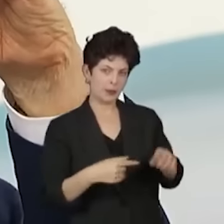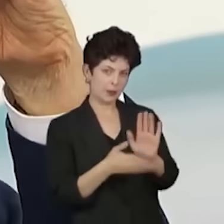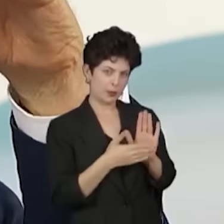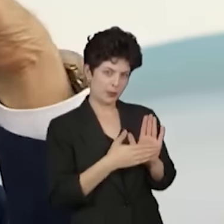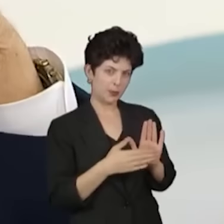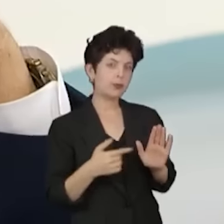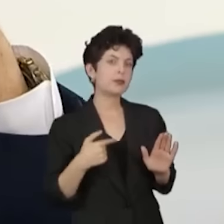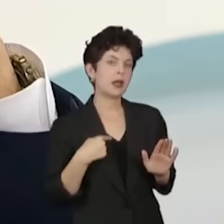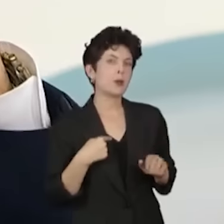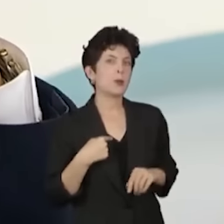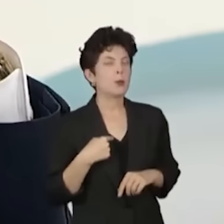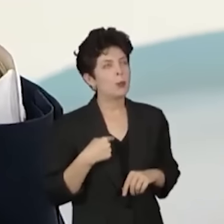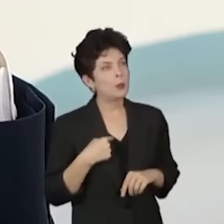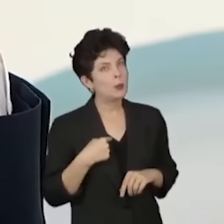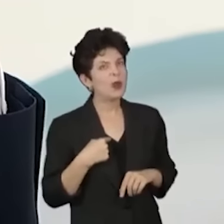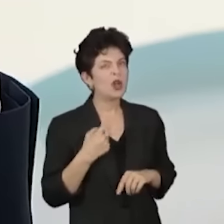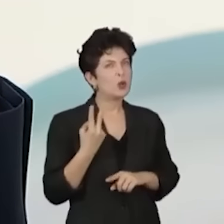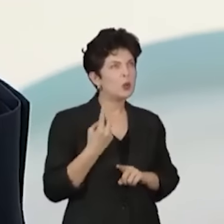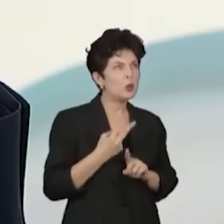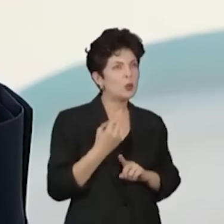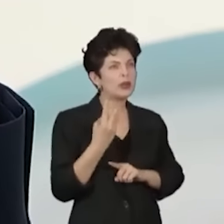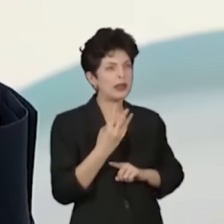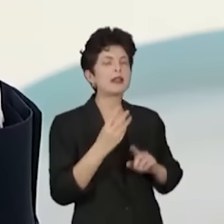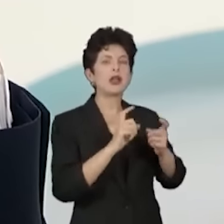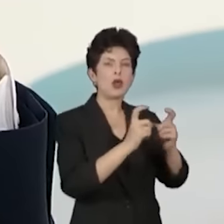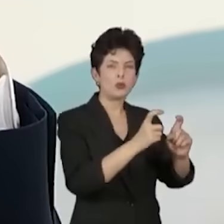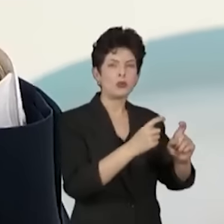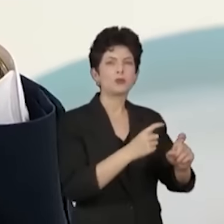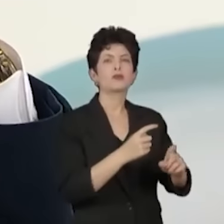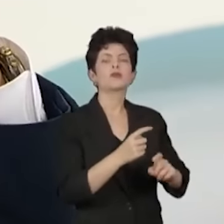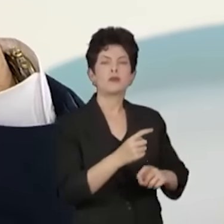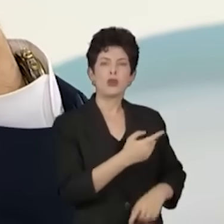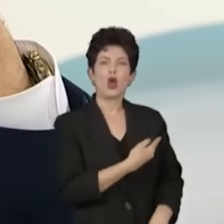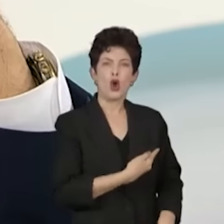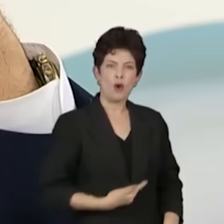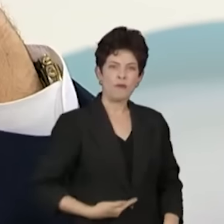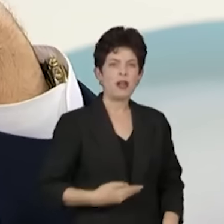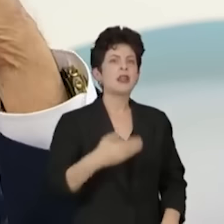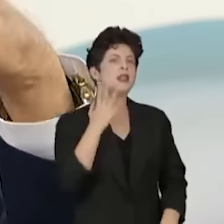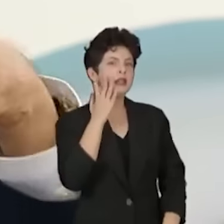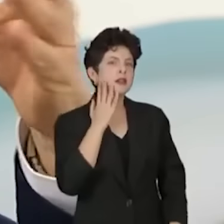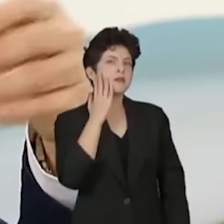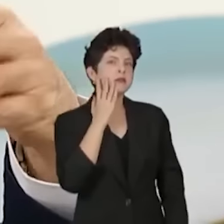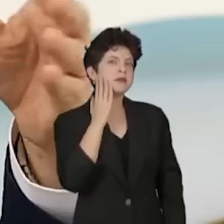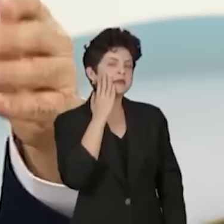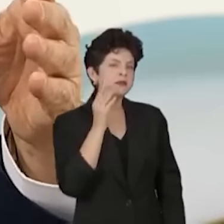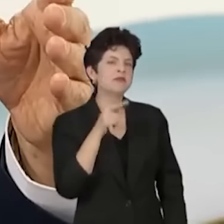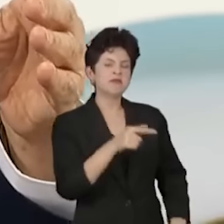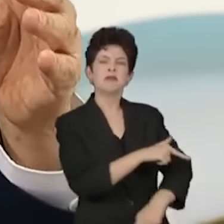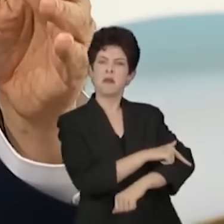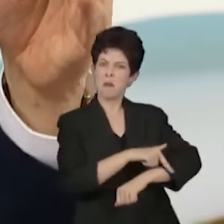eu tive umas duas ou três reuniões com o governador Tarciso de Freitas que é uma pessoa extremamente